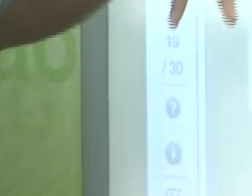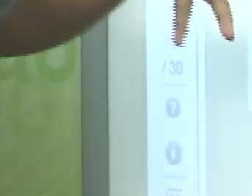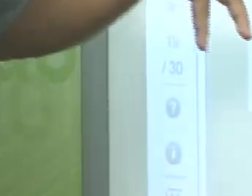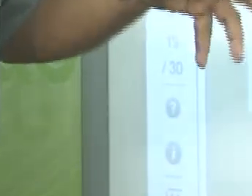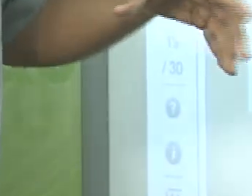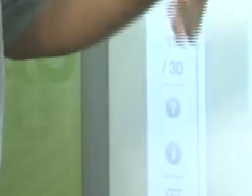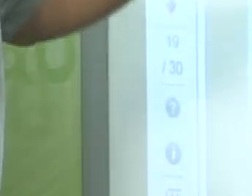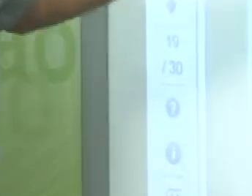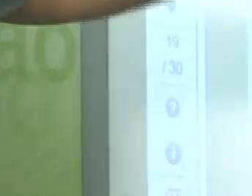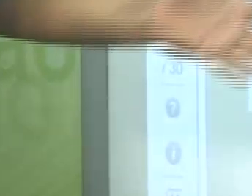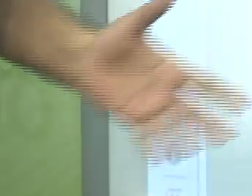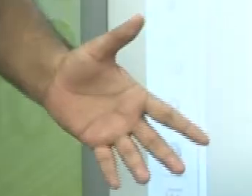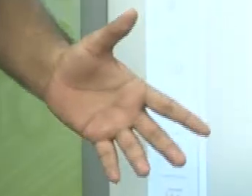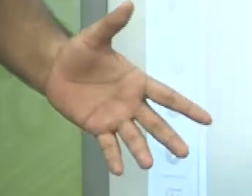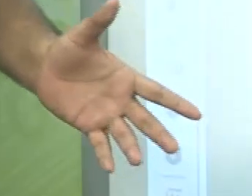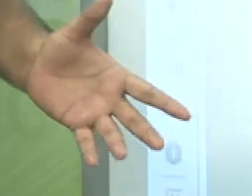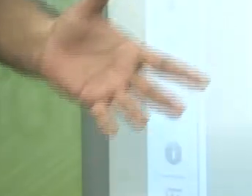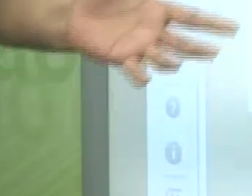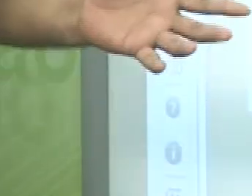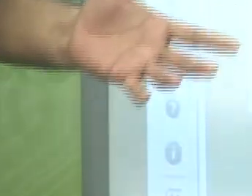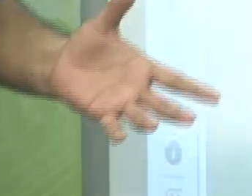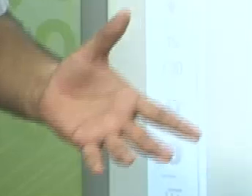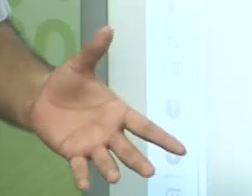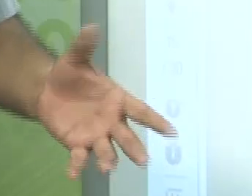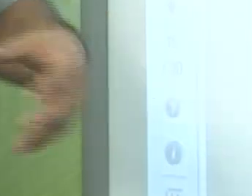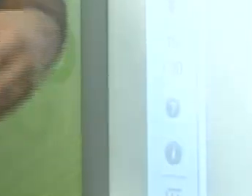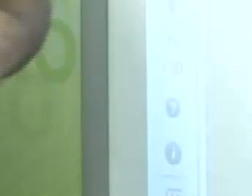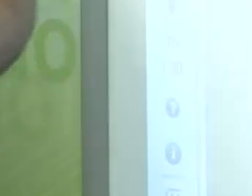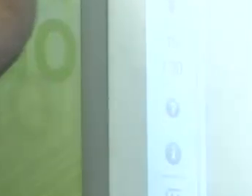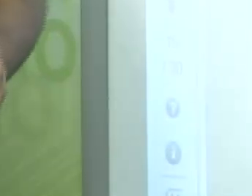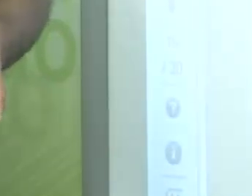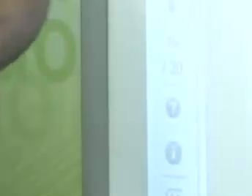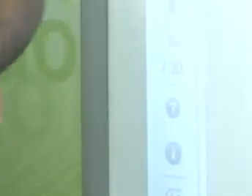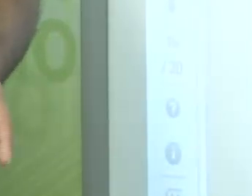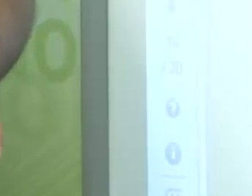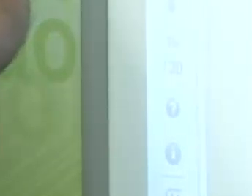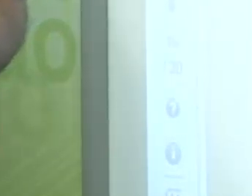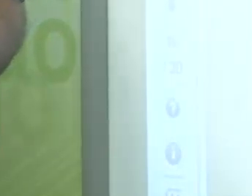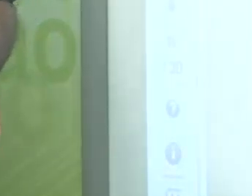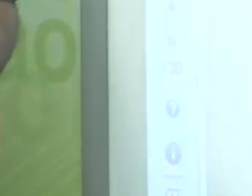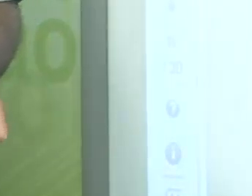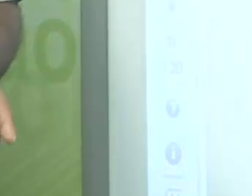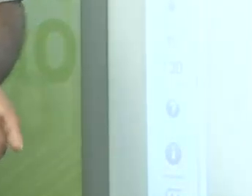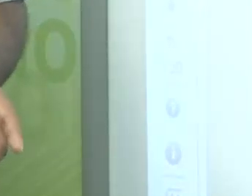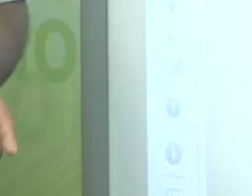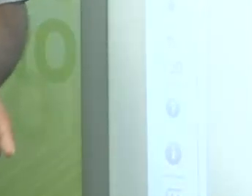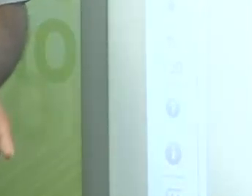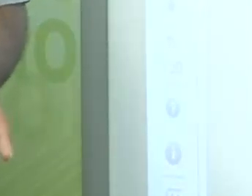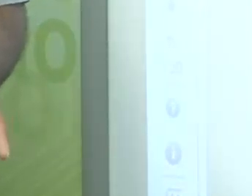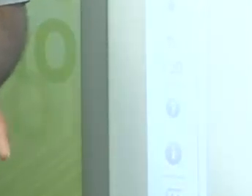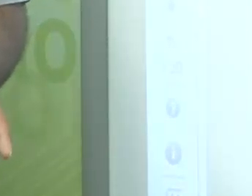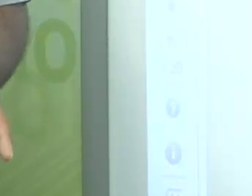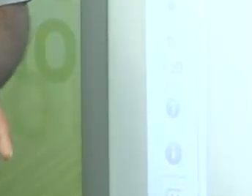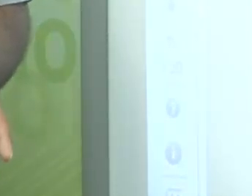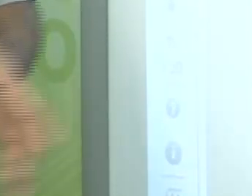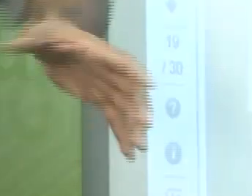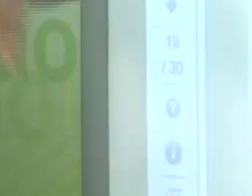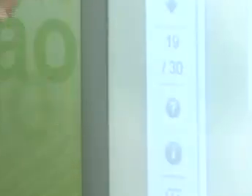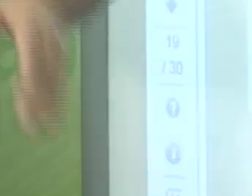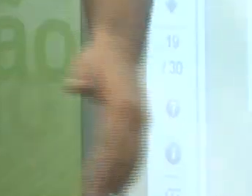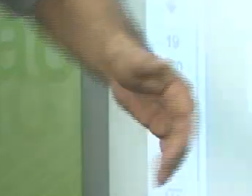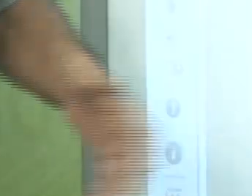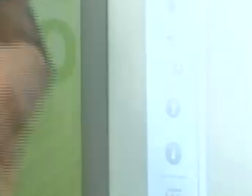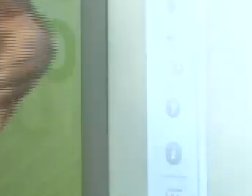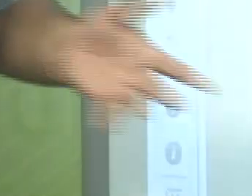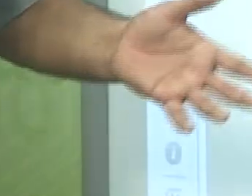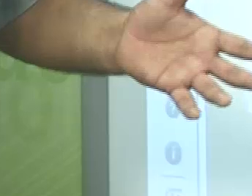para vocês escreverem esse código, porque não é um código trivial ainda, né? Então pouco tempo aí que vocês tiveram para fazer. Ainda